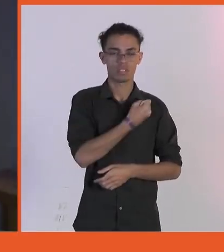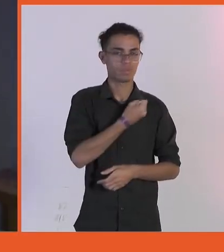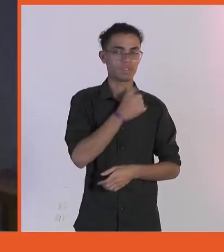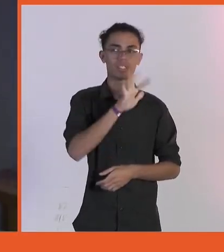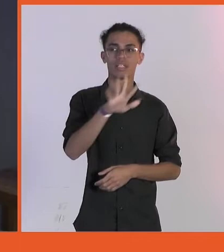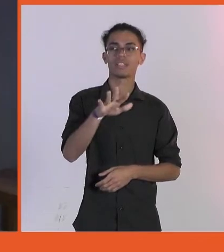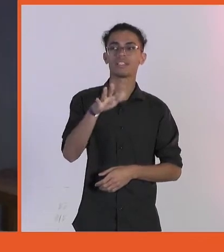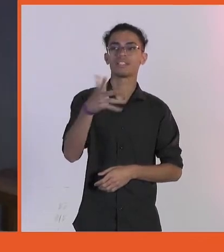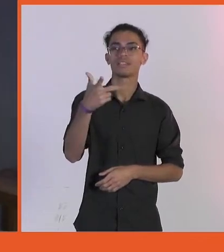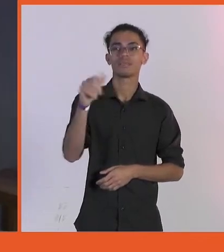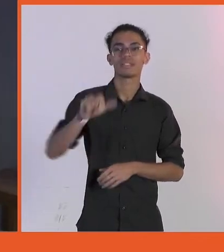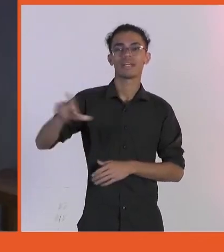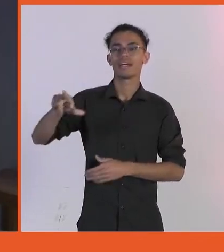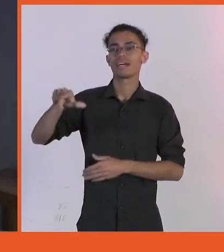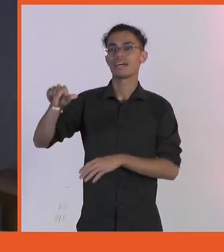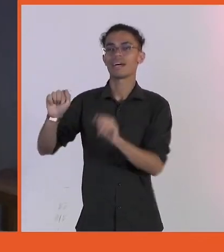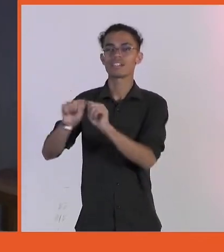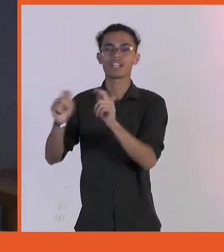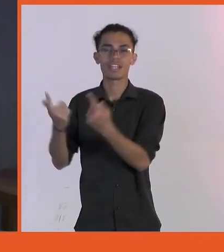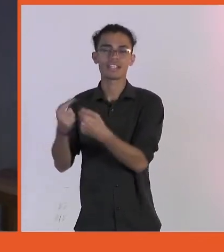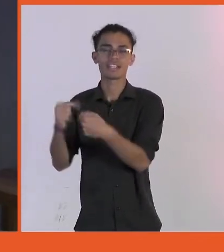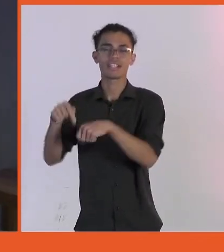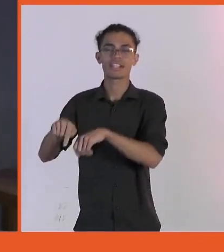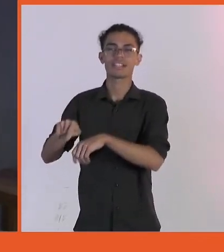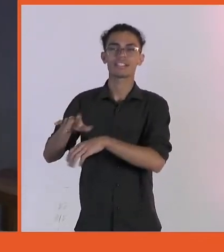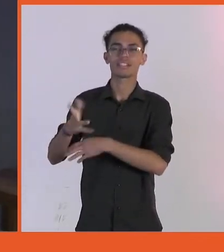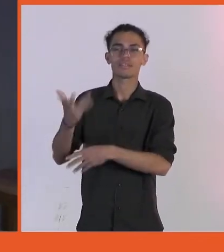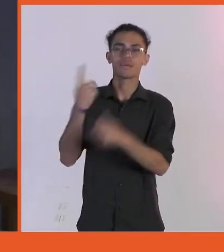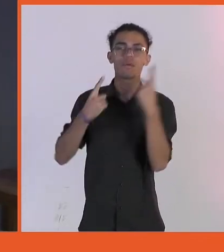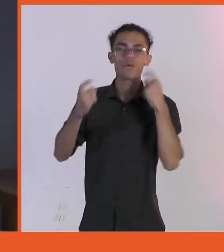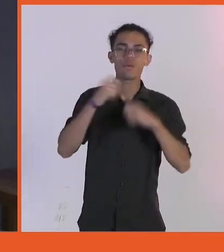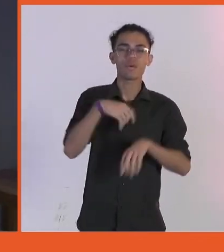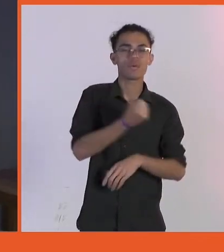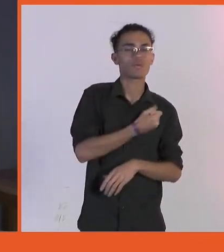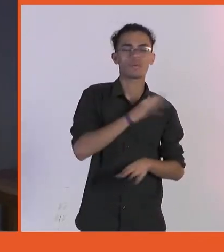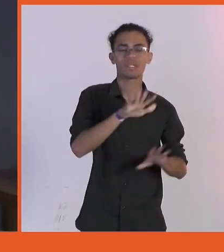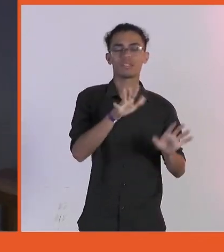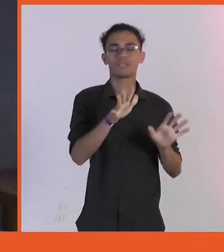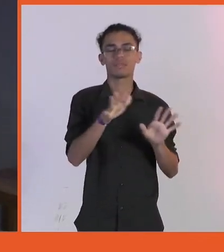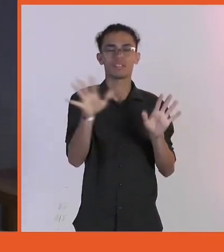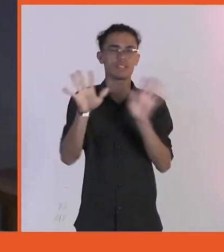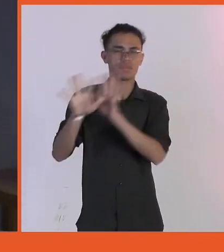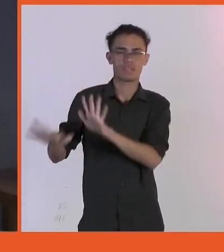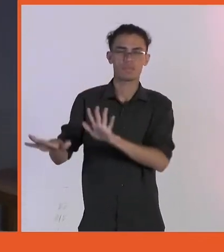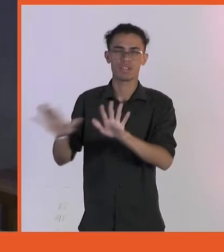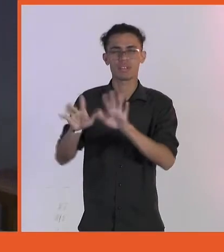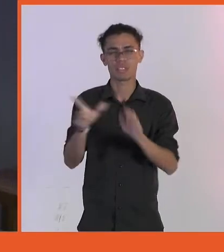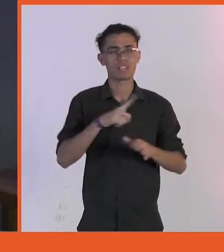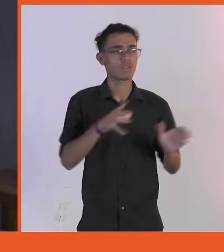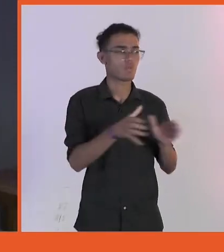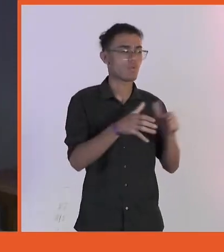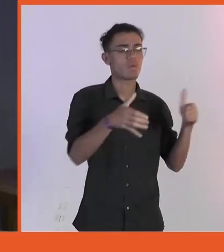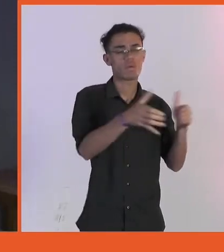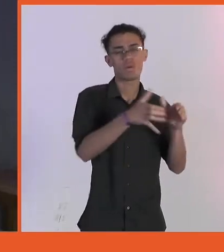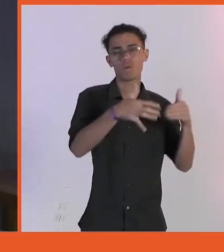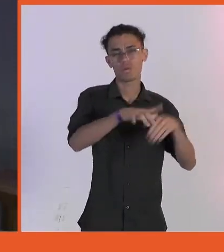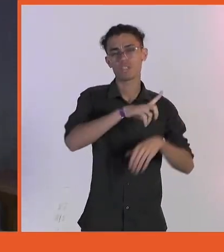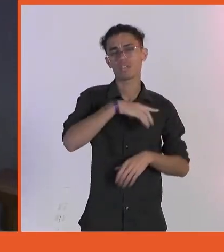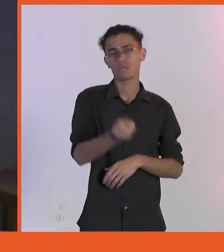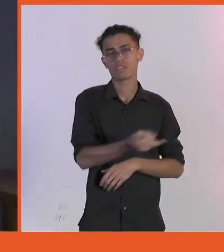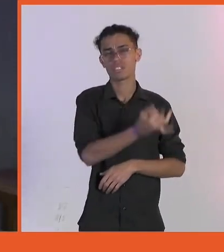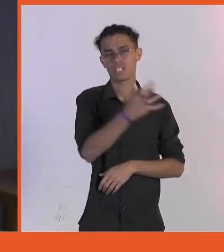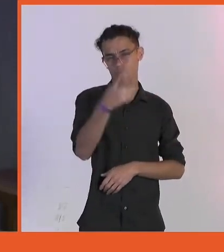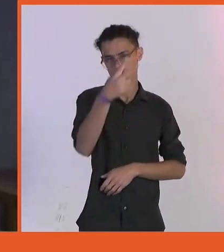Luiz, mas as agências ligam para números. Então, para de ligar para a agência e liga para a sua comunidade. Você tem uma comunidade para gerir, você tem milhares de pessoas te